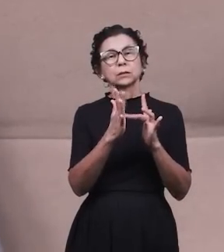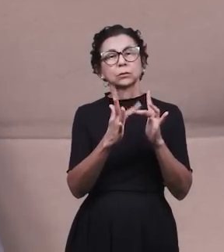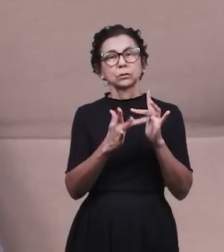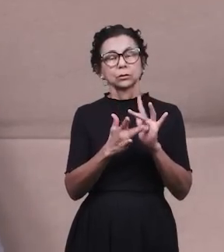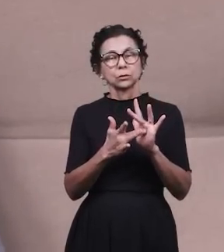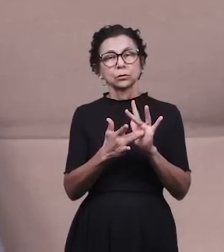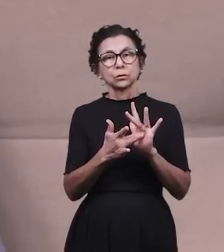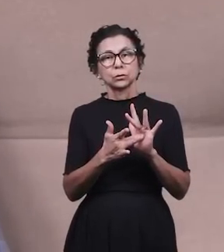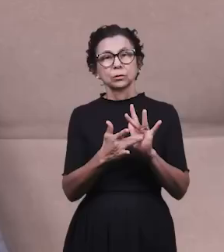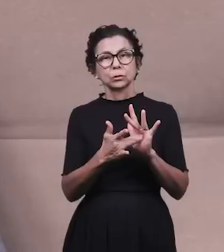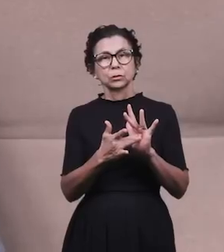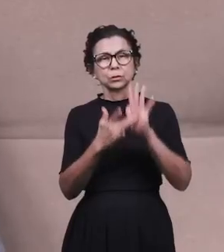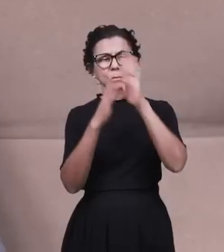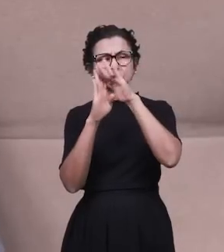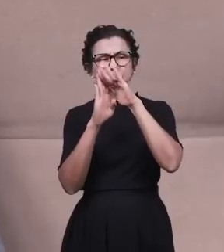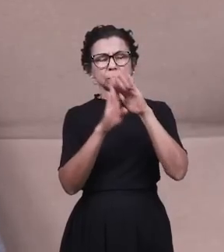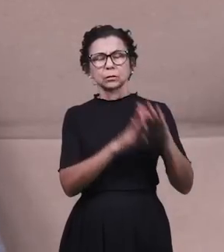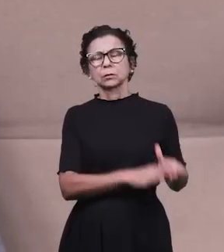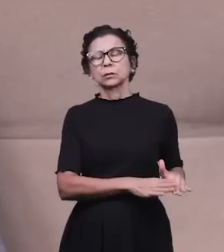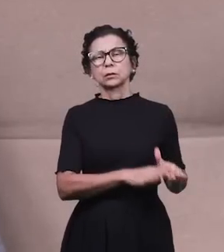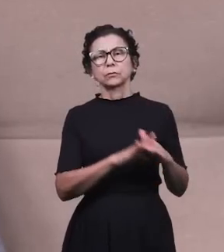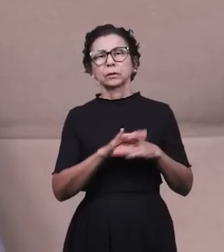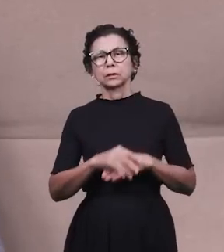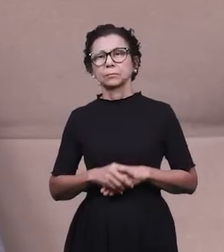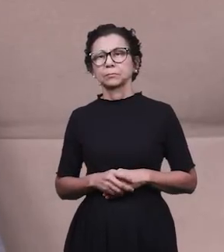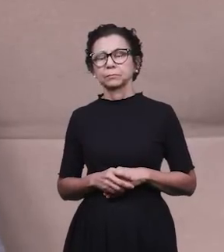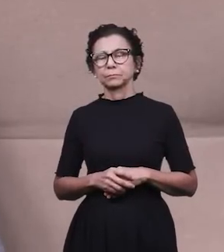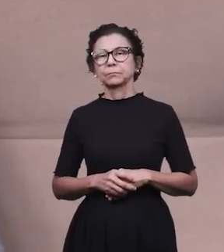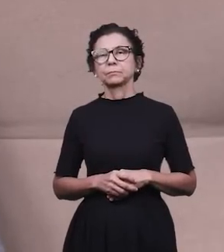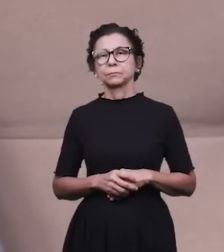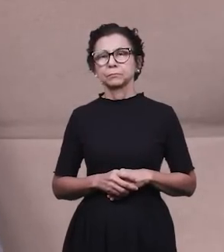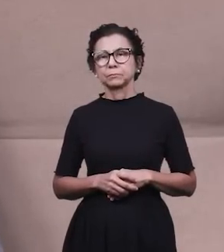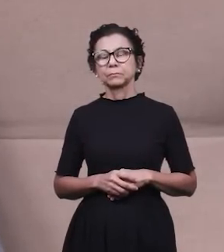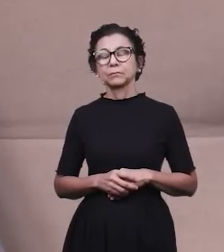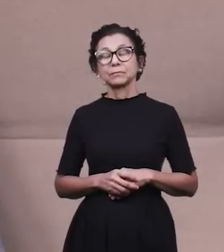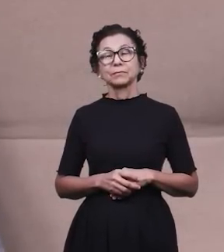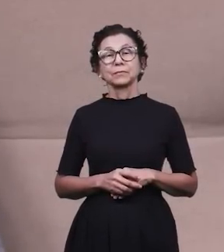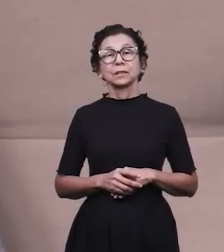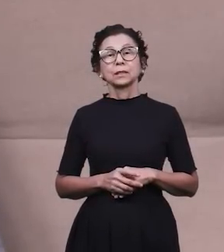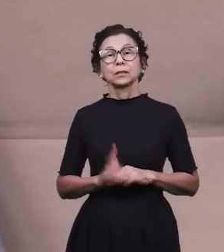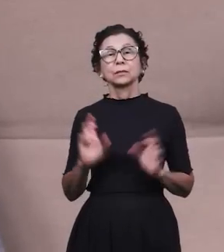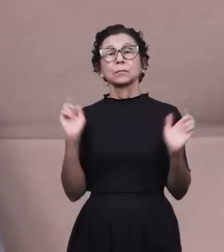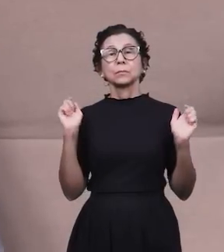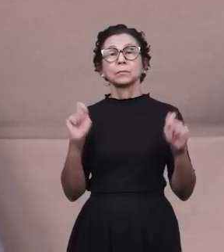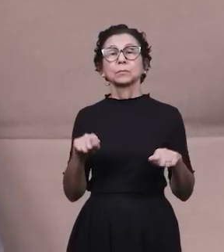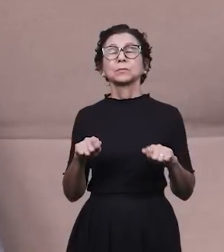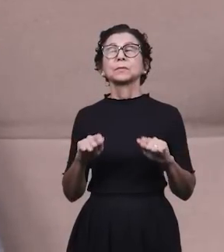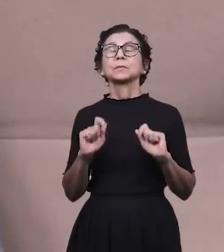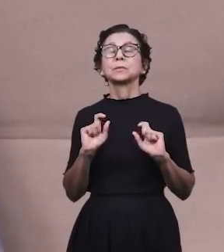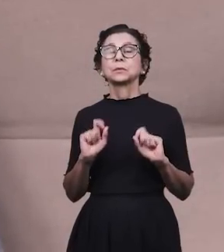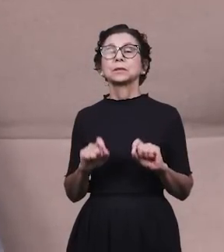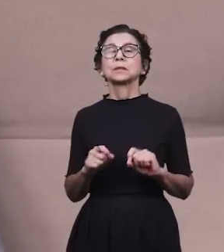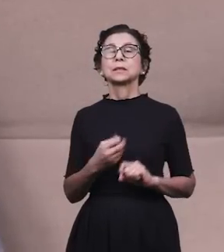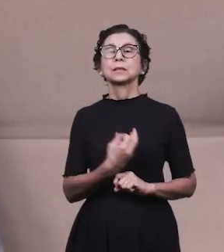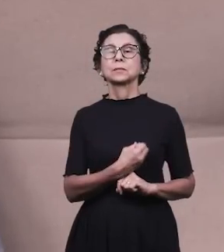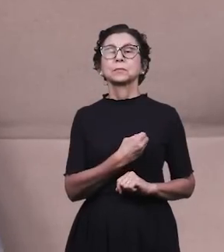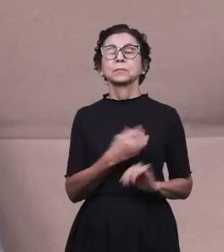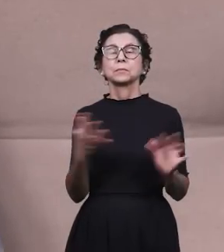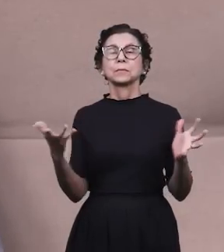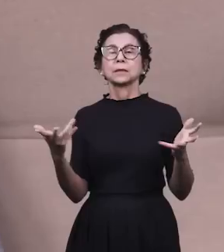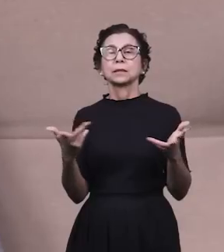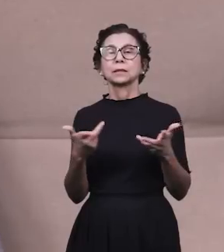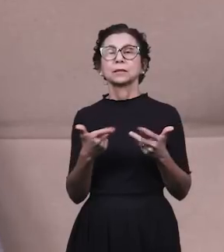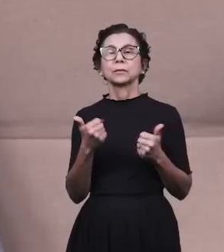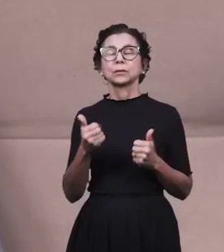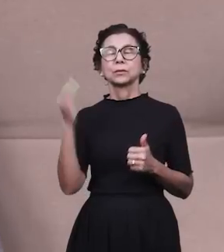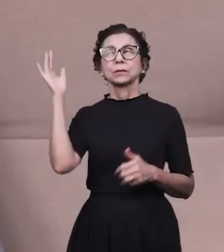Jesus nos livra da vitória e permite que tenhamos a presença